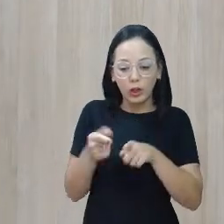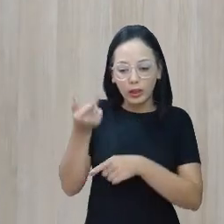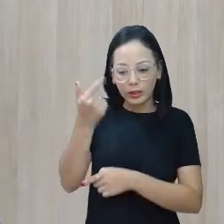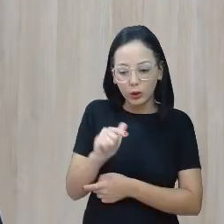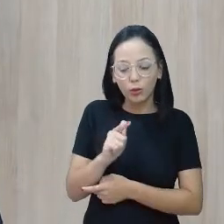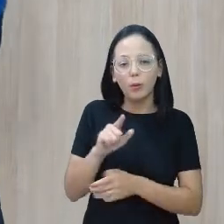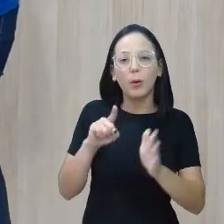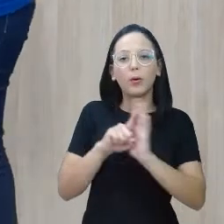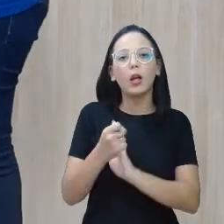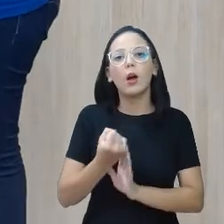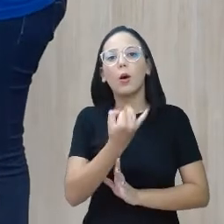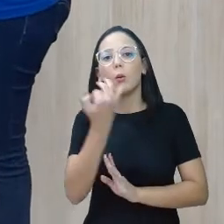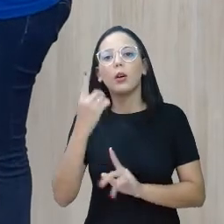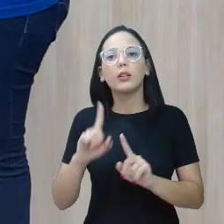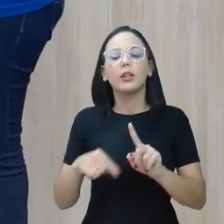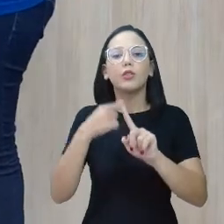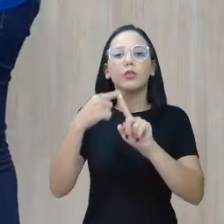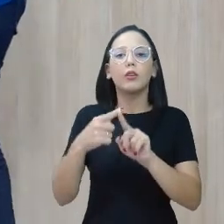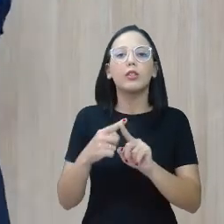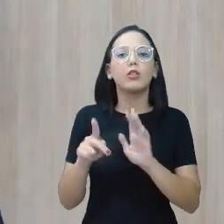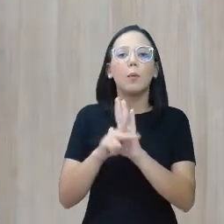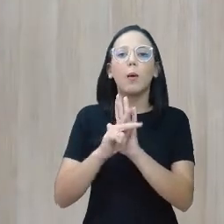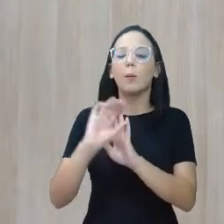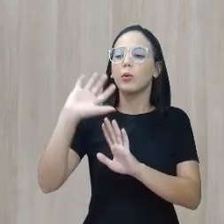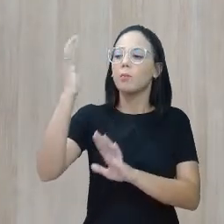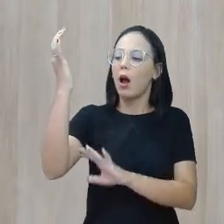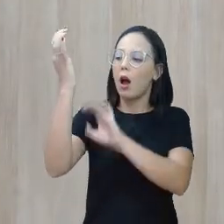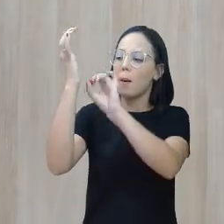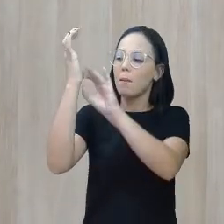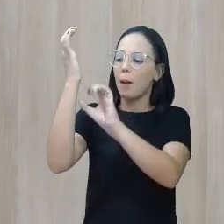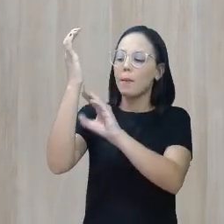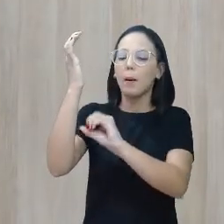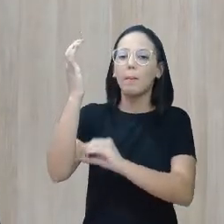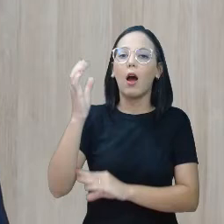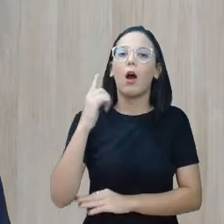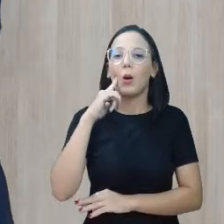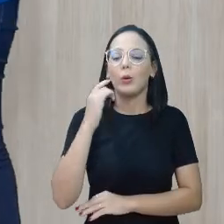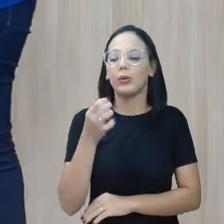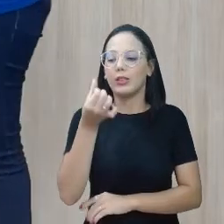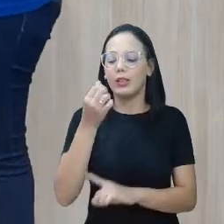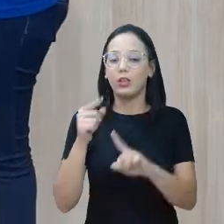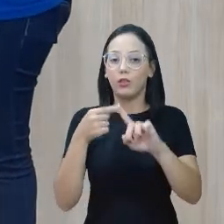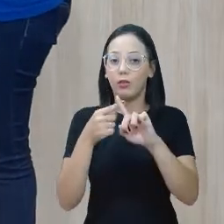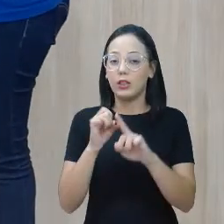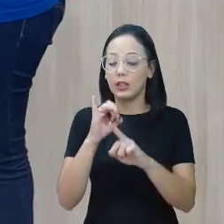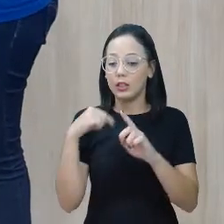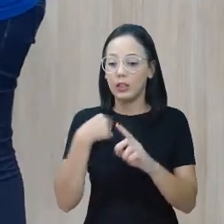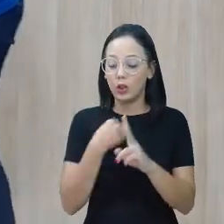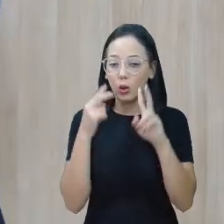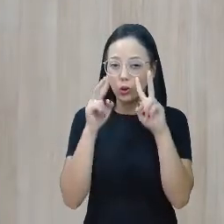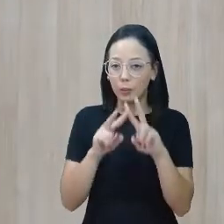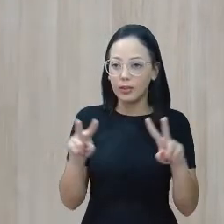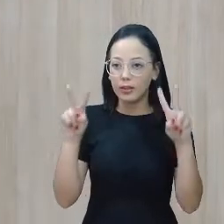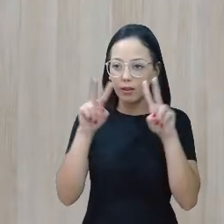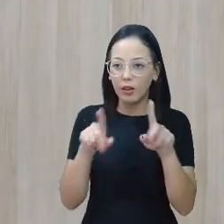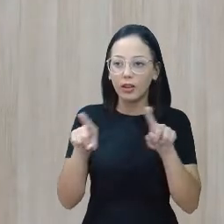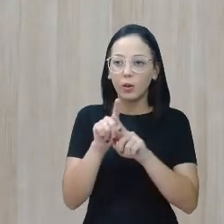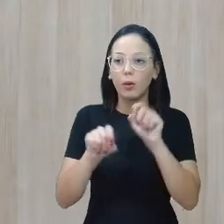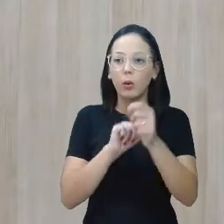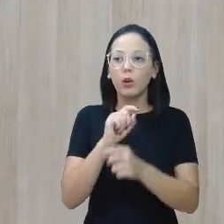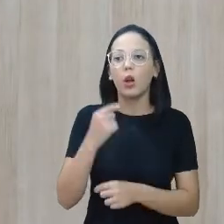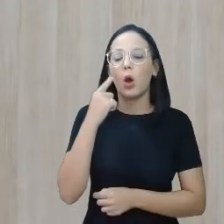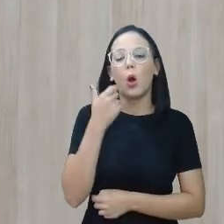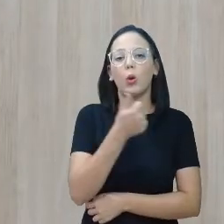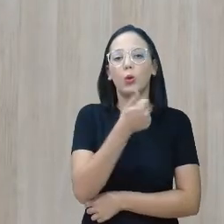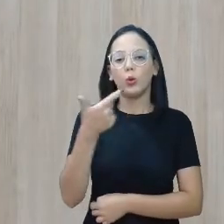novamente, quantas vezes essa luzinha da base vai piscar? Vai piscar 6 vezes. Se a gente observar do meio, ó, pisca de 12